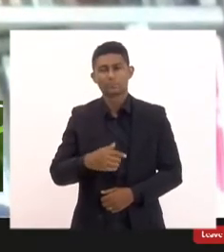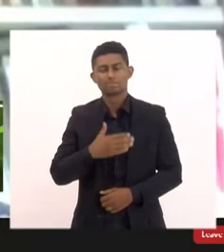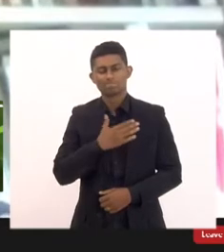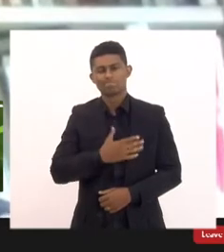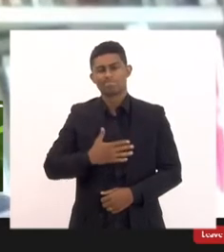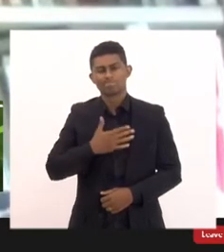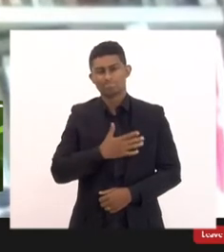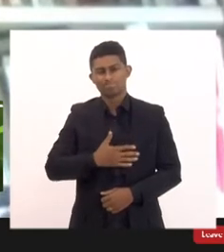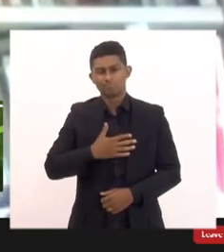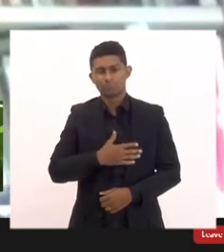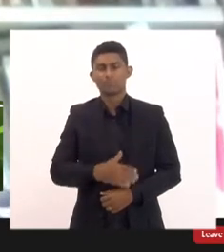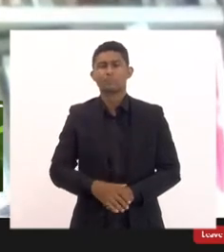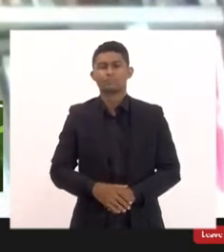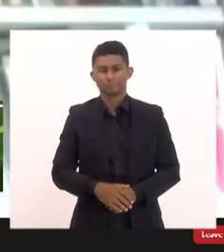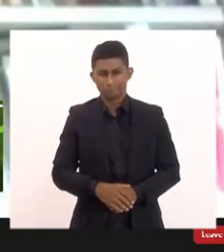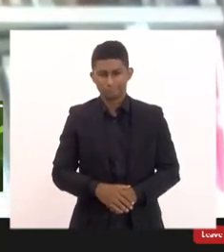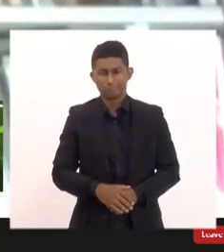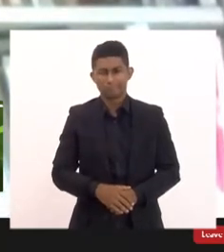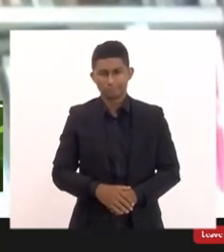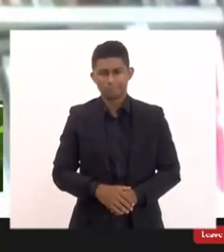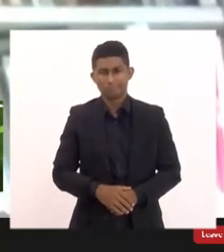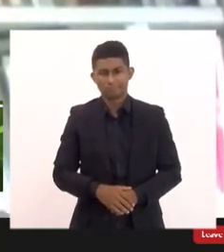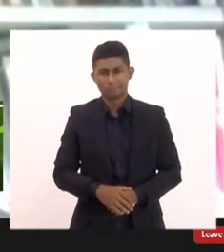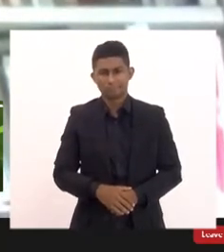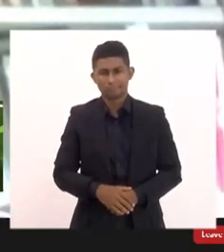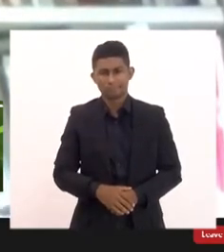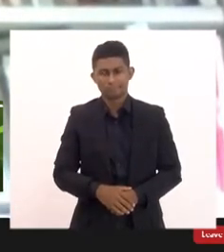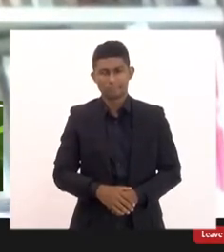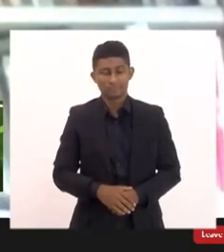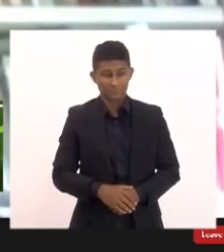estar presente, deputado Flávio,